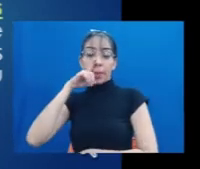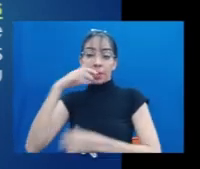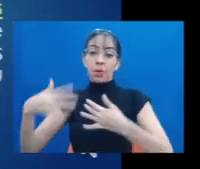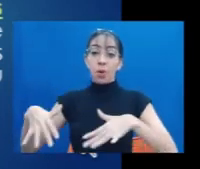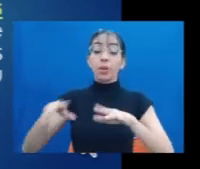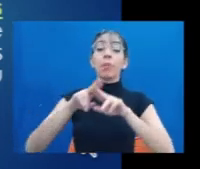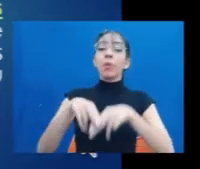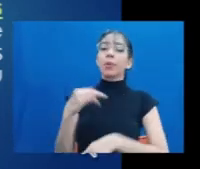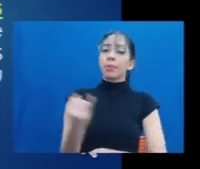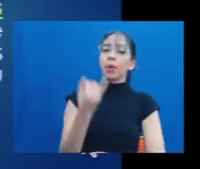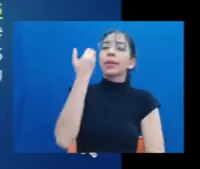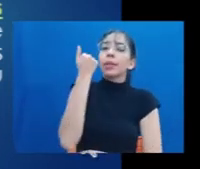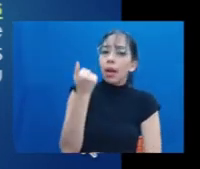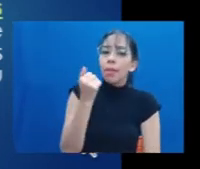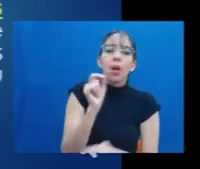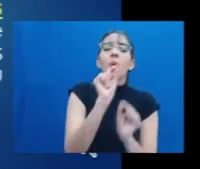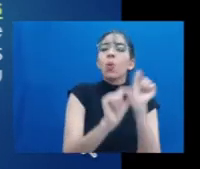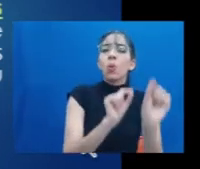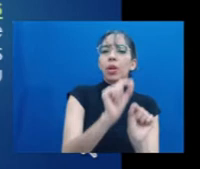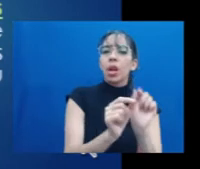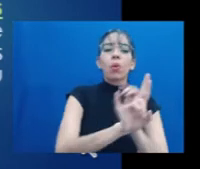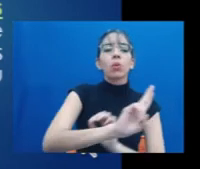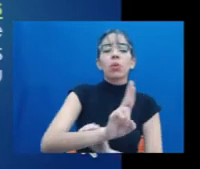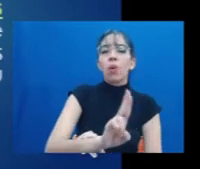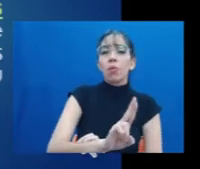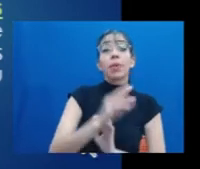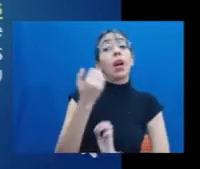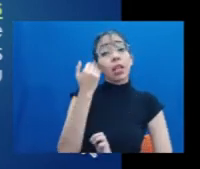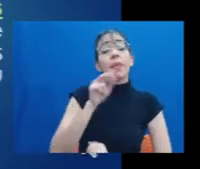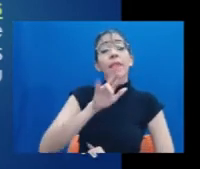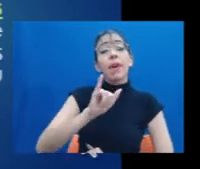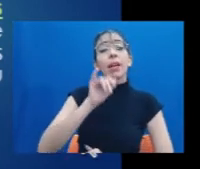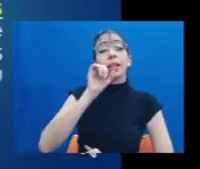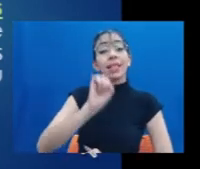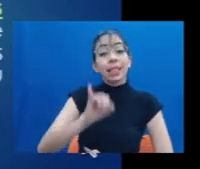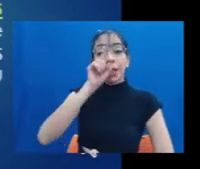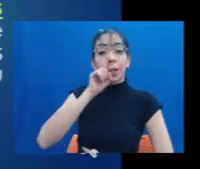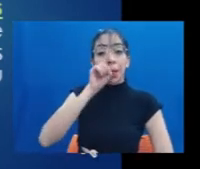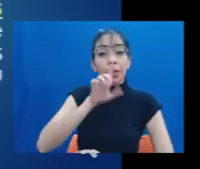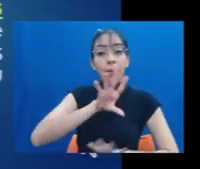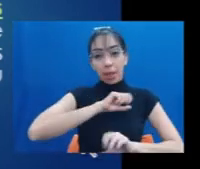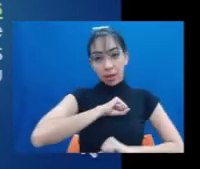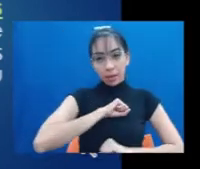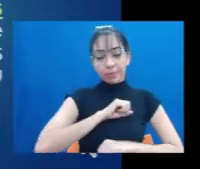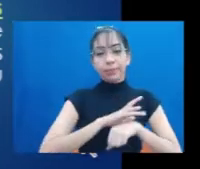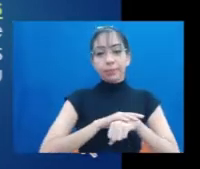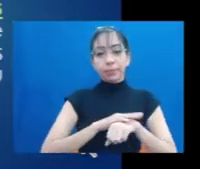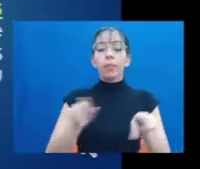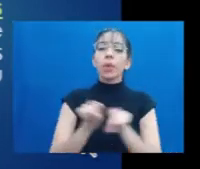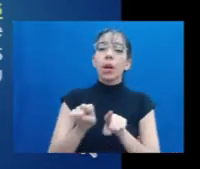estamos manipulando, exatamente para saber o risco dessa substância. Os produtos também podem